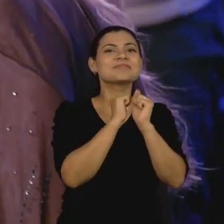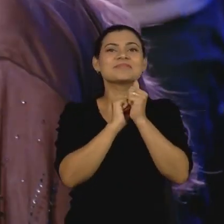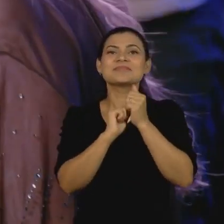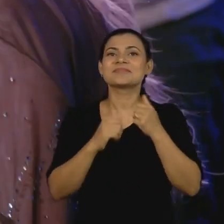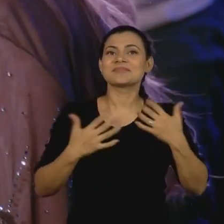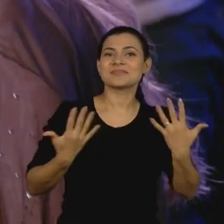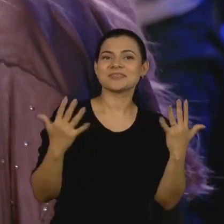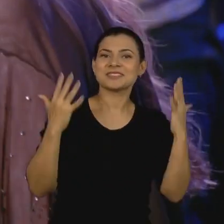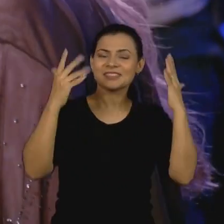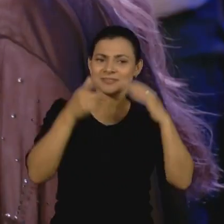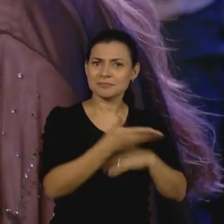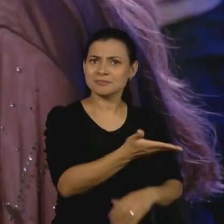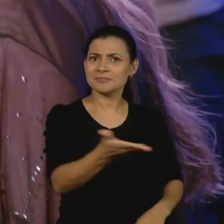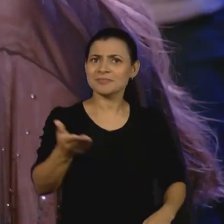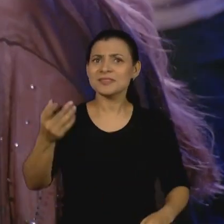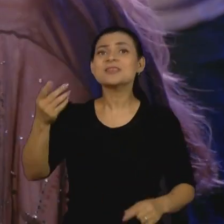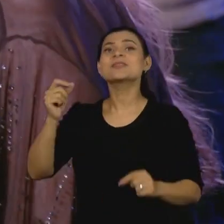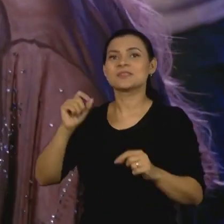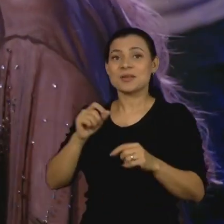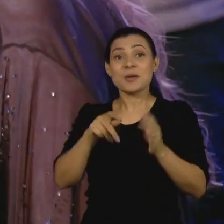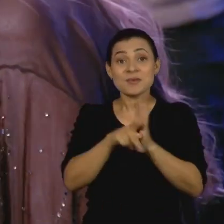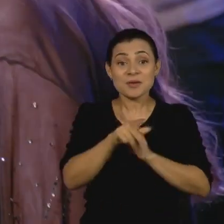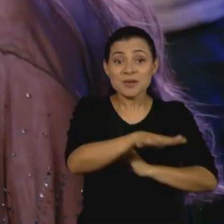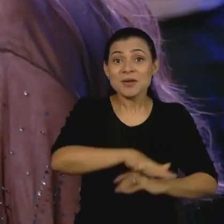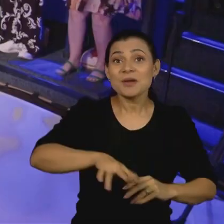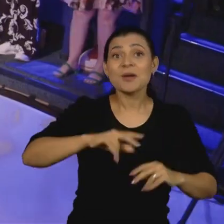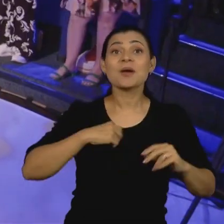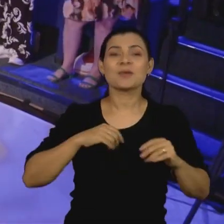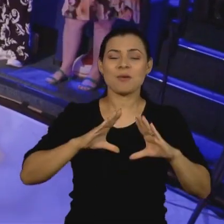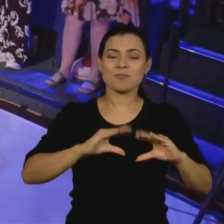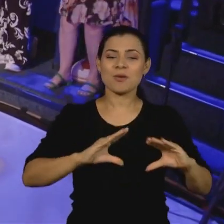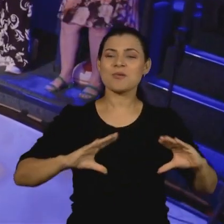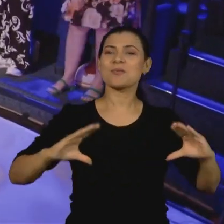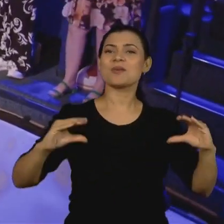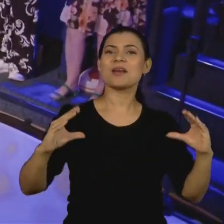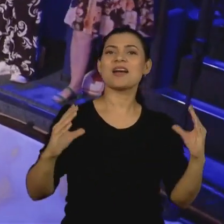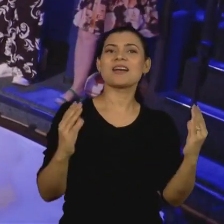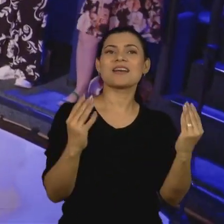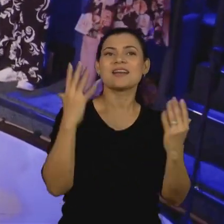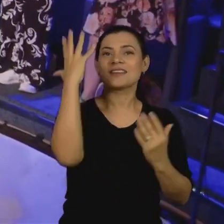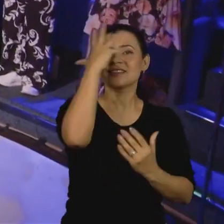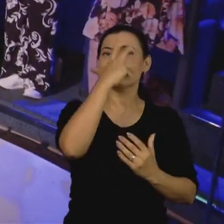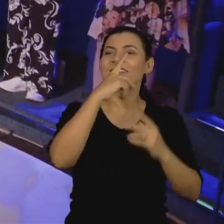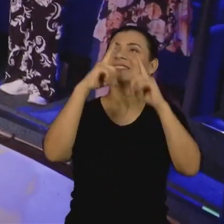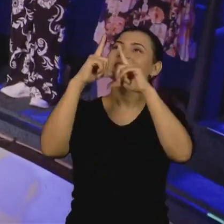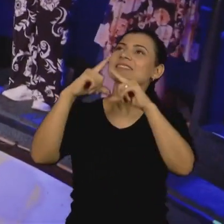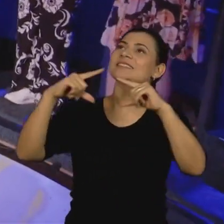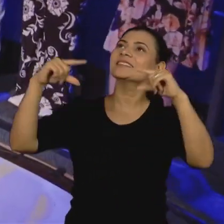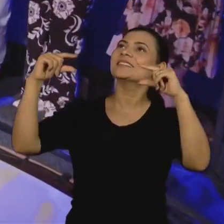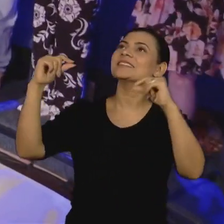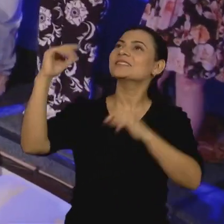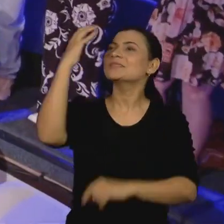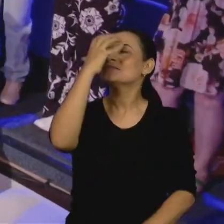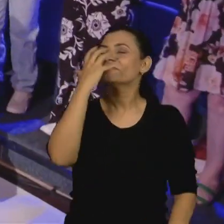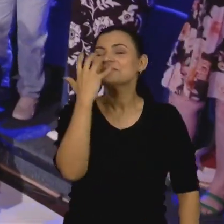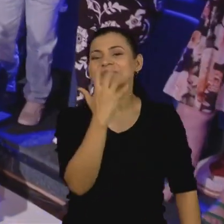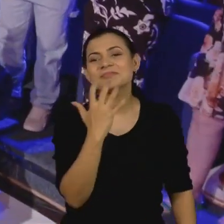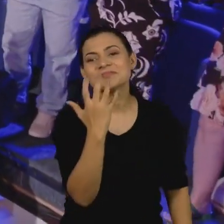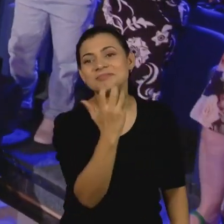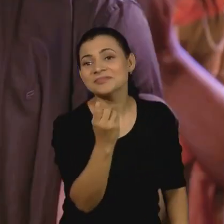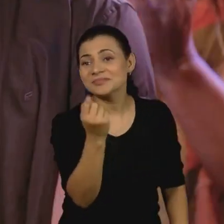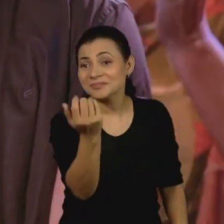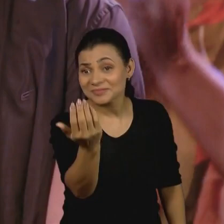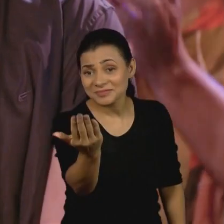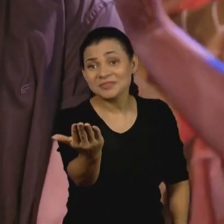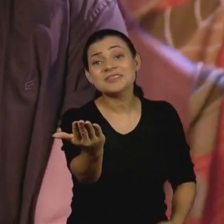Tieta do Agreste, lua cheia de paixão. É lua, estrela, nuvem carregada de paixão. Tieta é